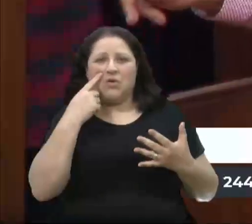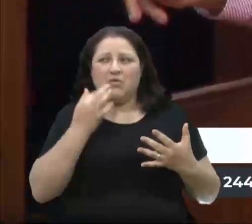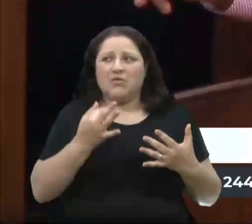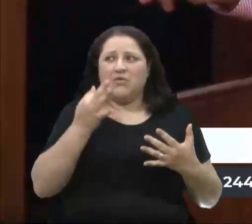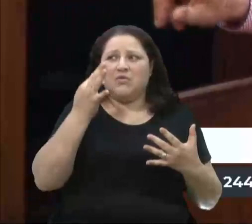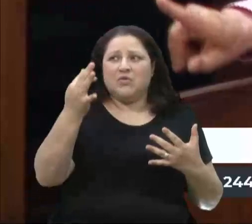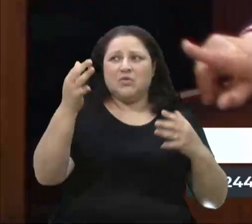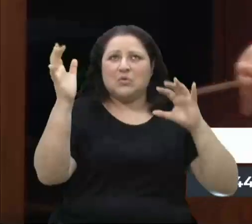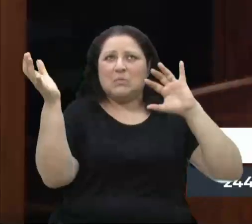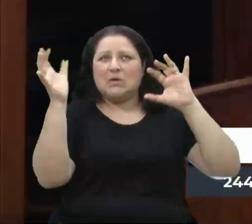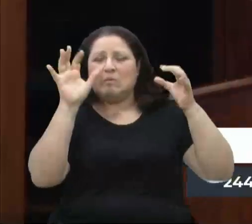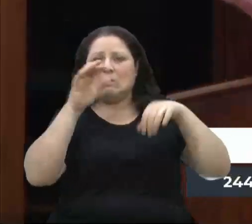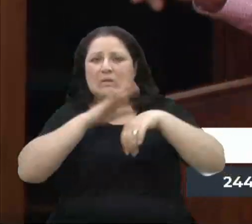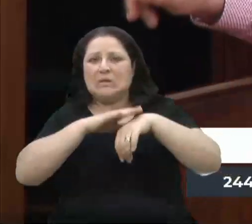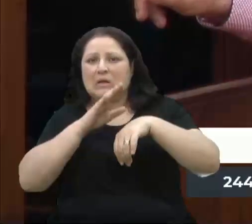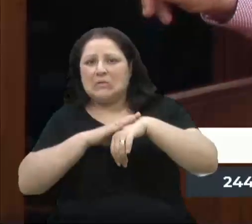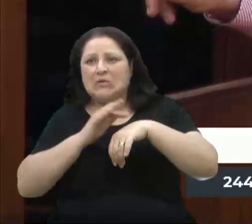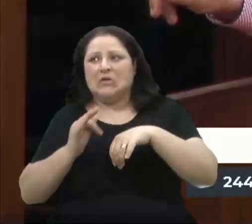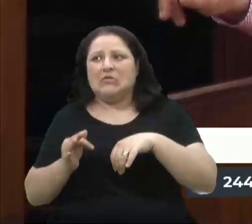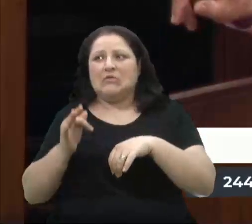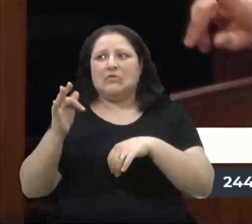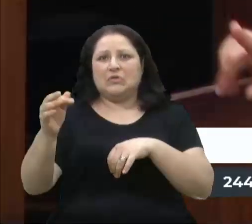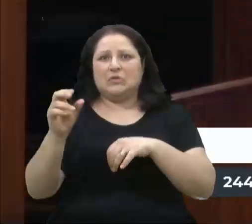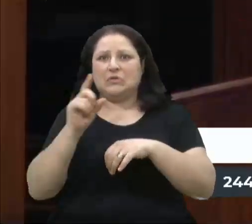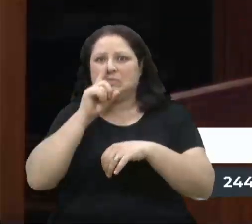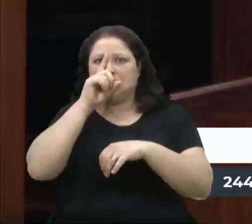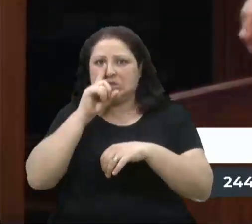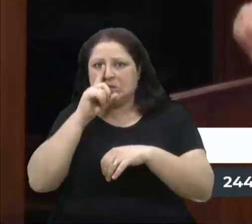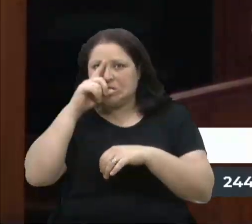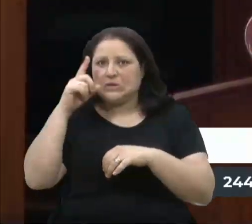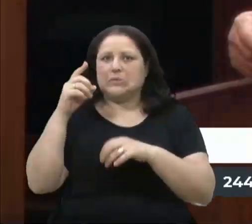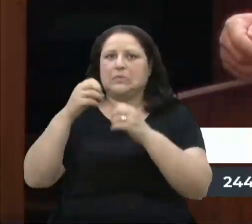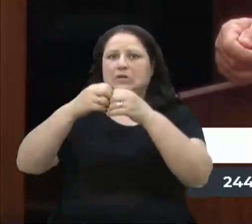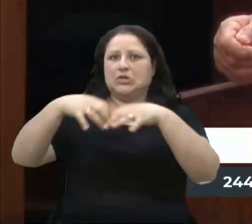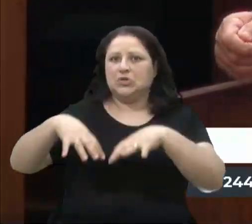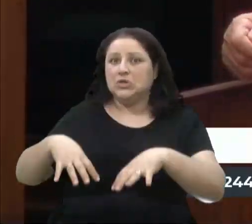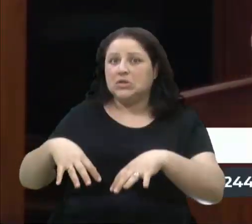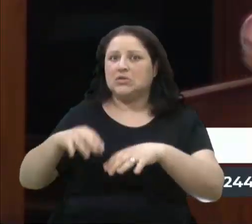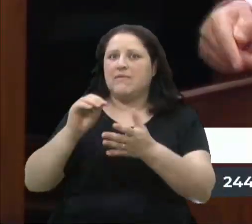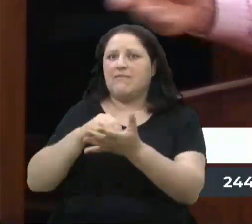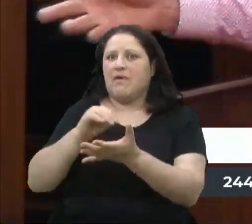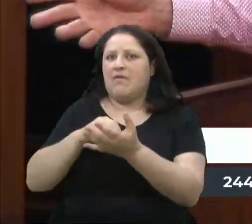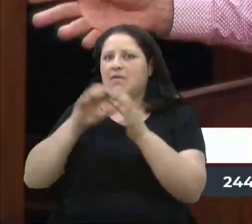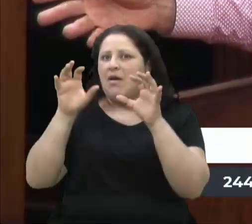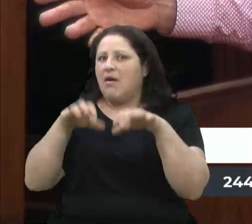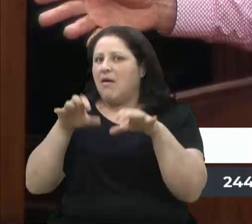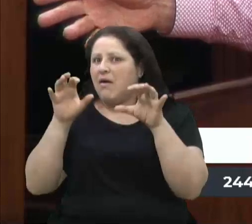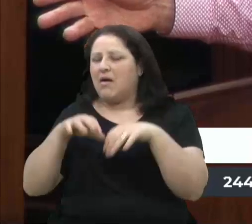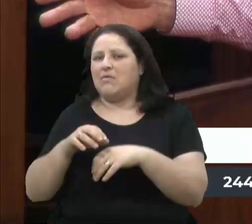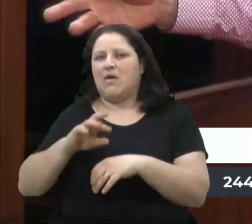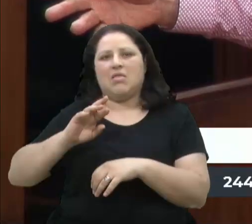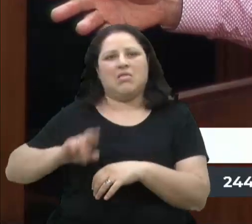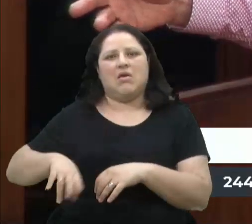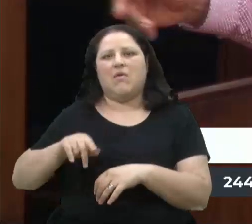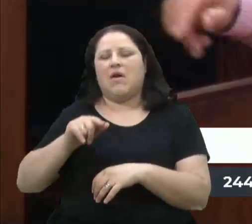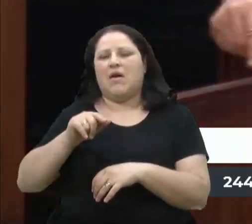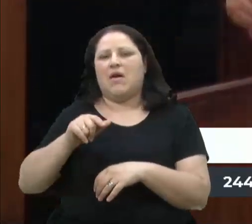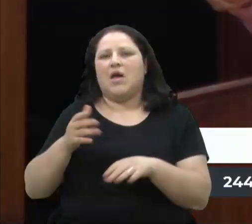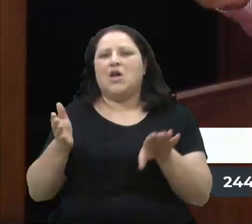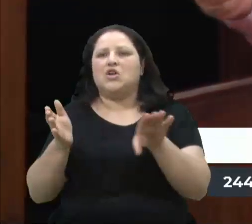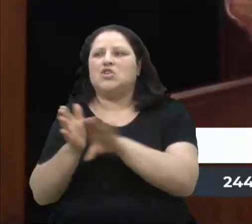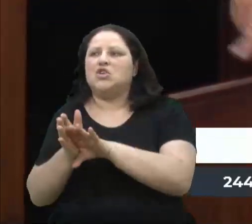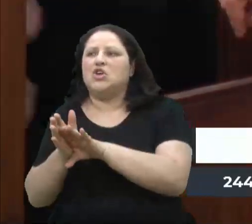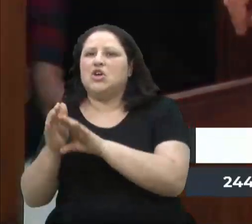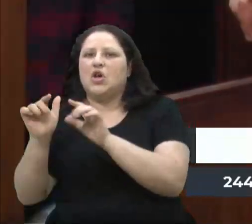na frente vamos ter consequências e aí a água não é de hoje para amanhã que ela vai chegar lá.